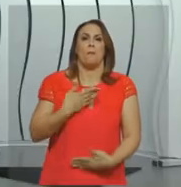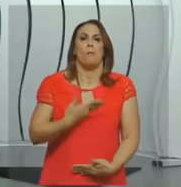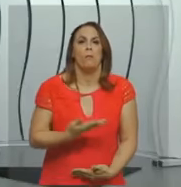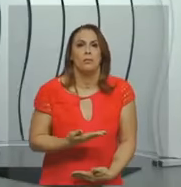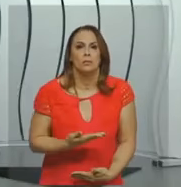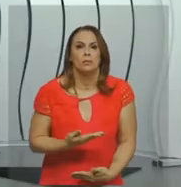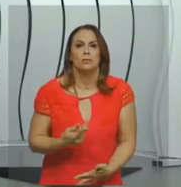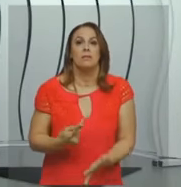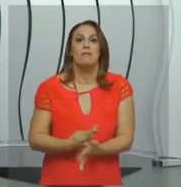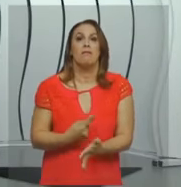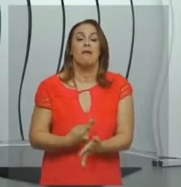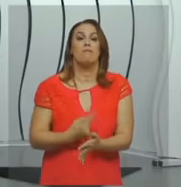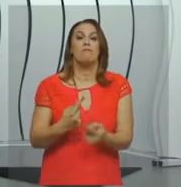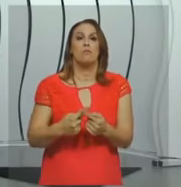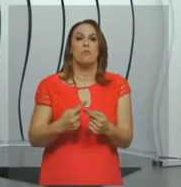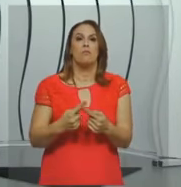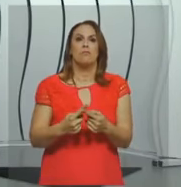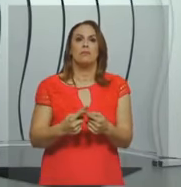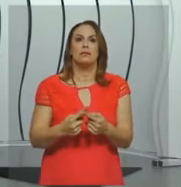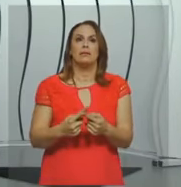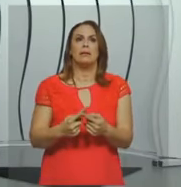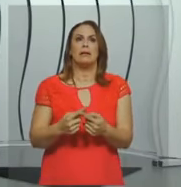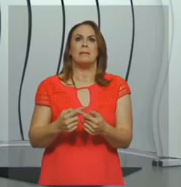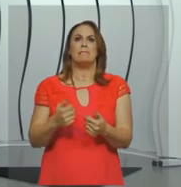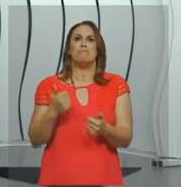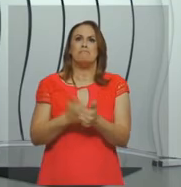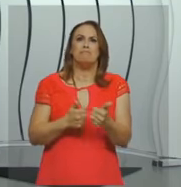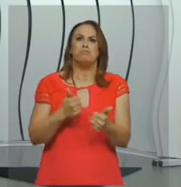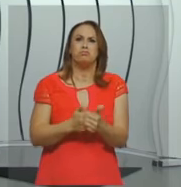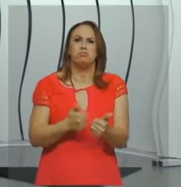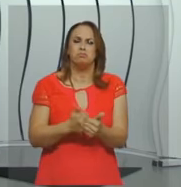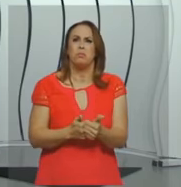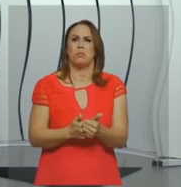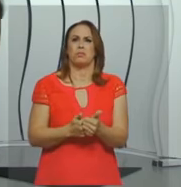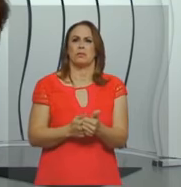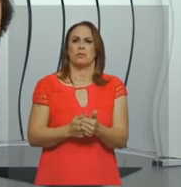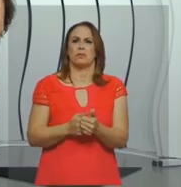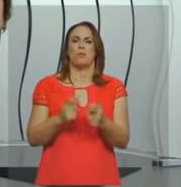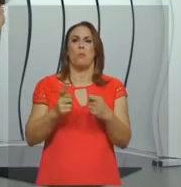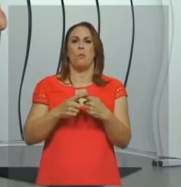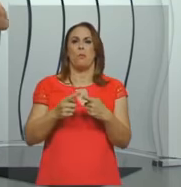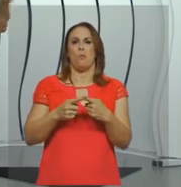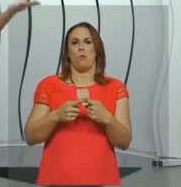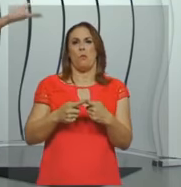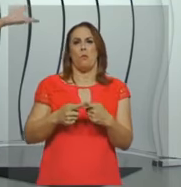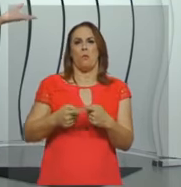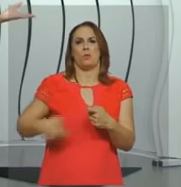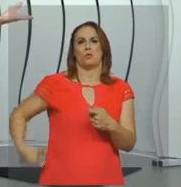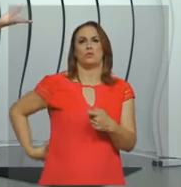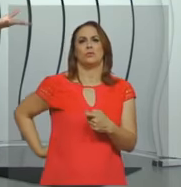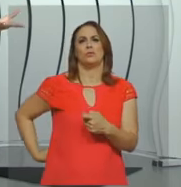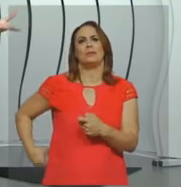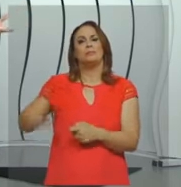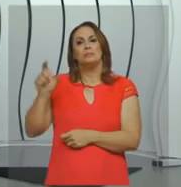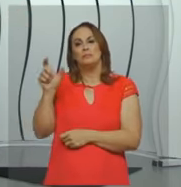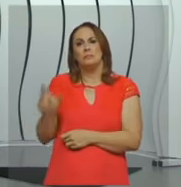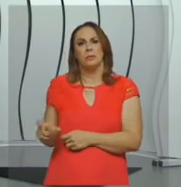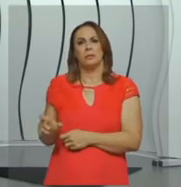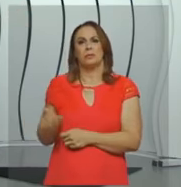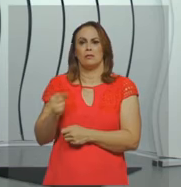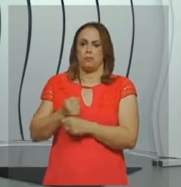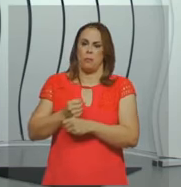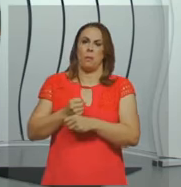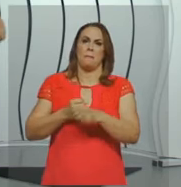Você sobrecarrega, né, aqui os ossos das vértebras, né? Estamos na era aí da informática, todo